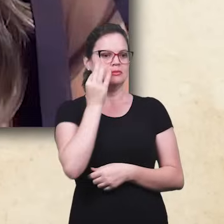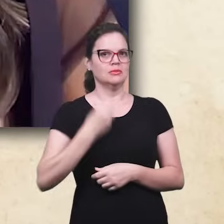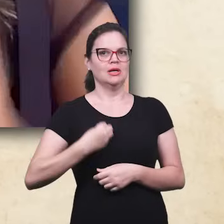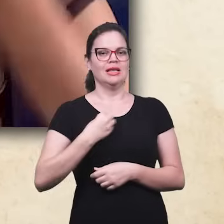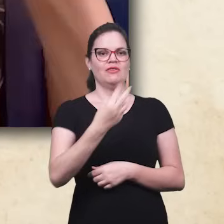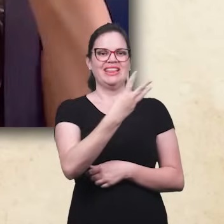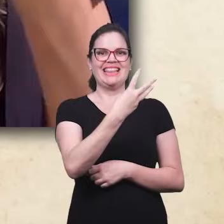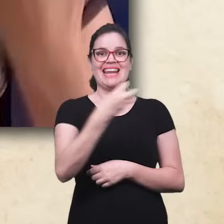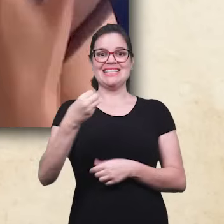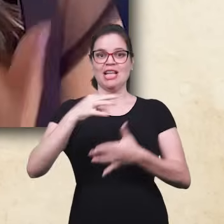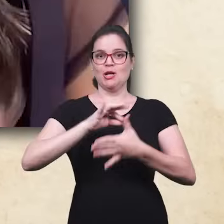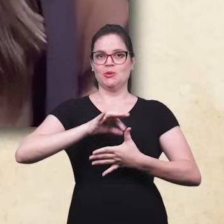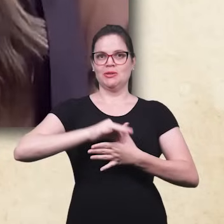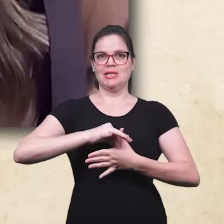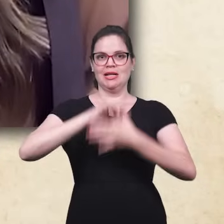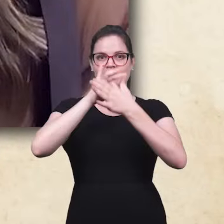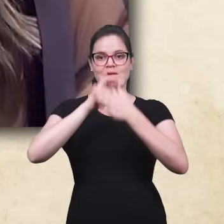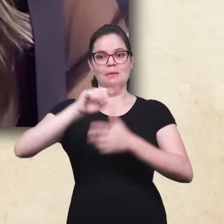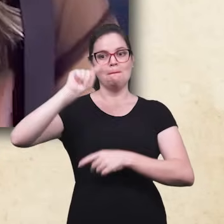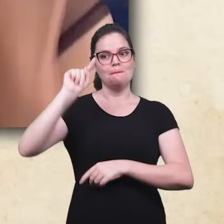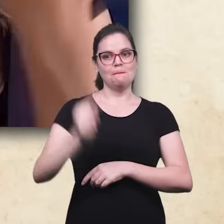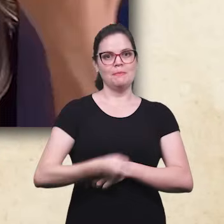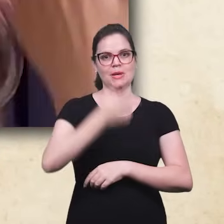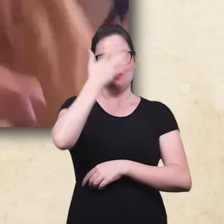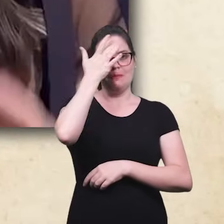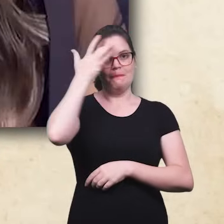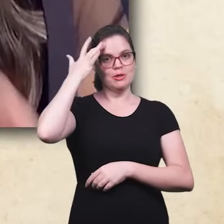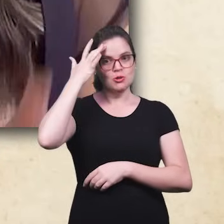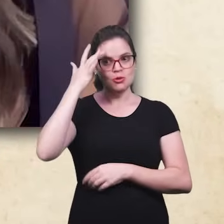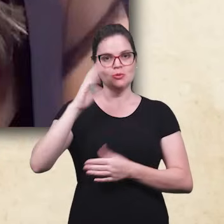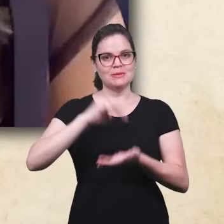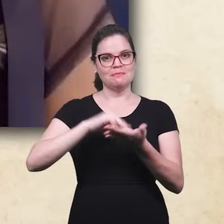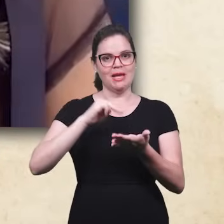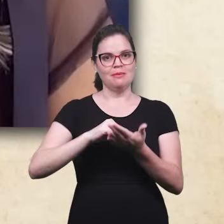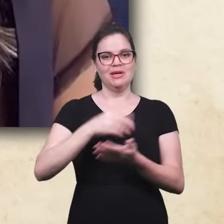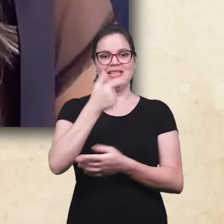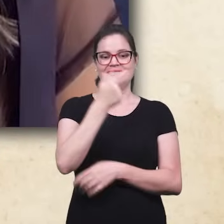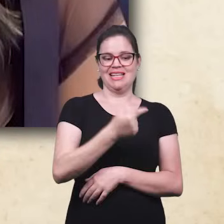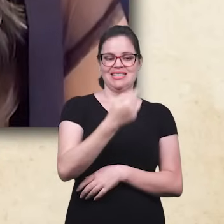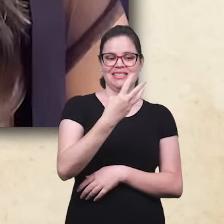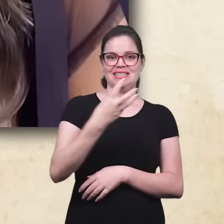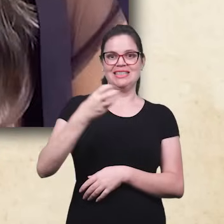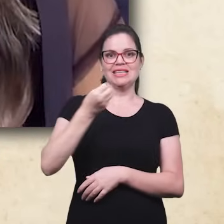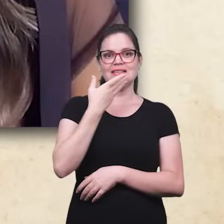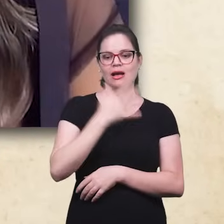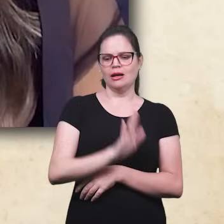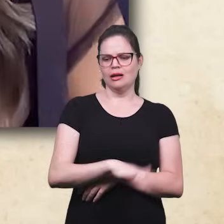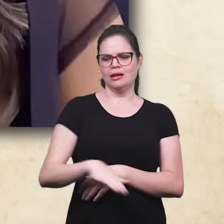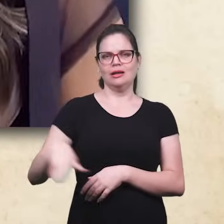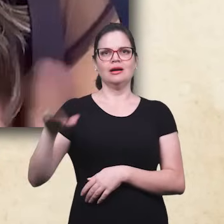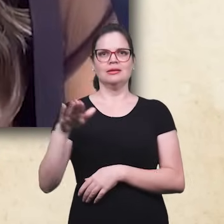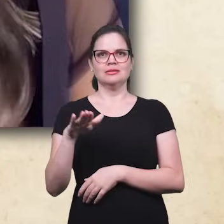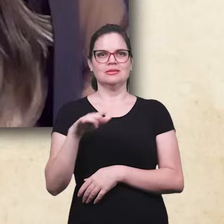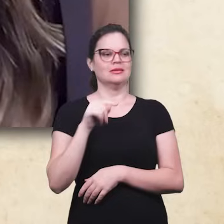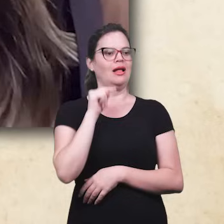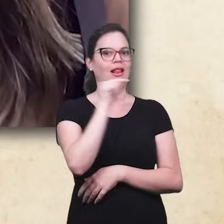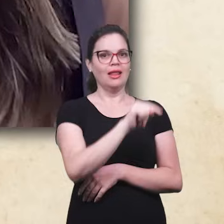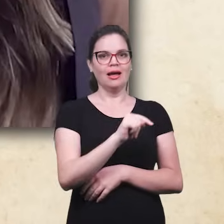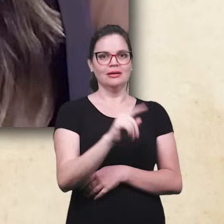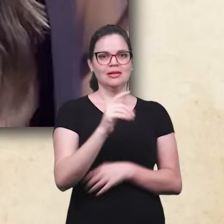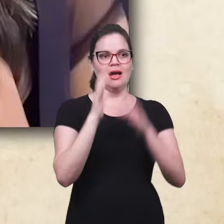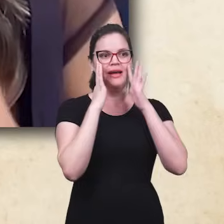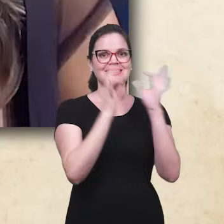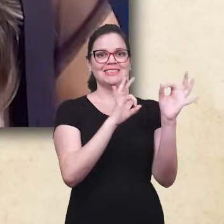300 líderes, 1.000 membros e 730 crianças. E, para a glória do